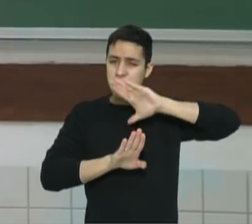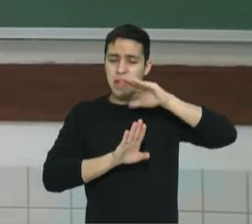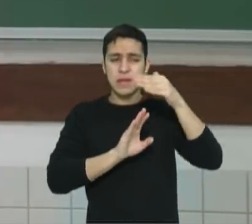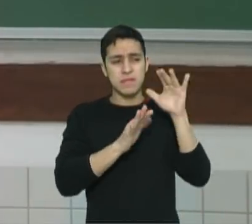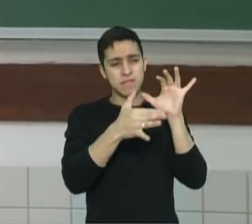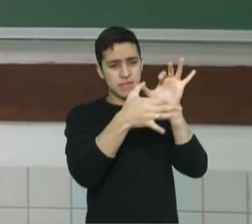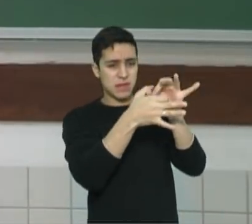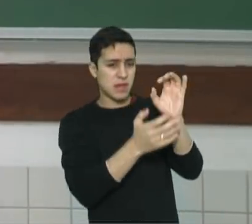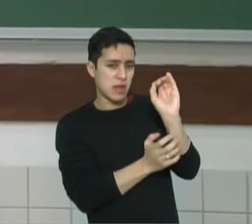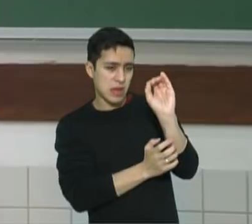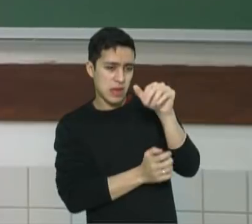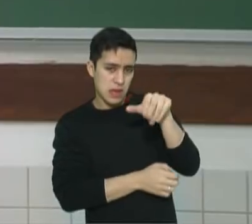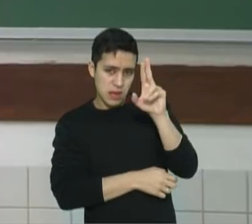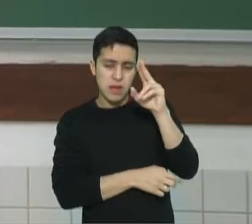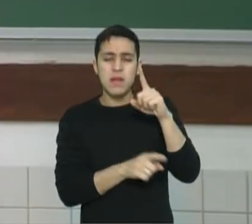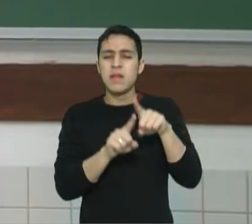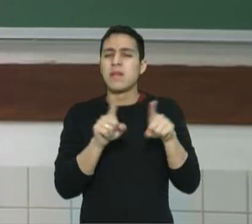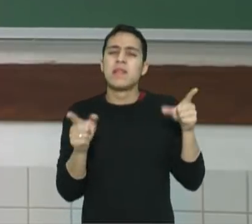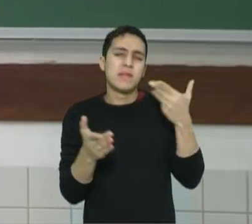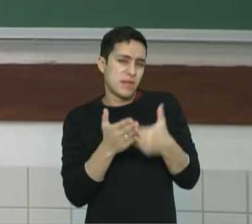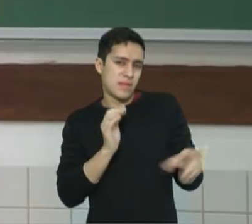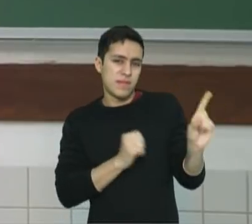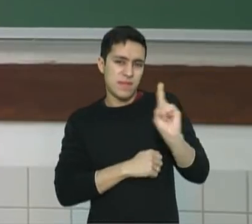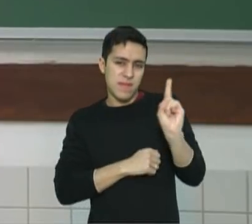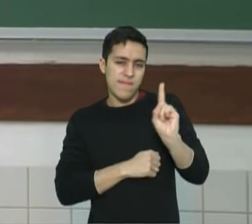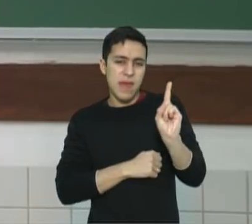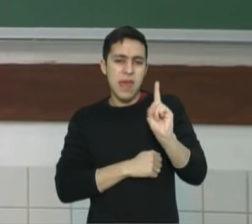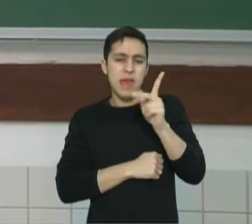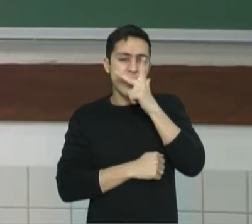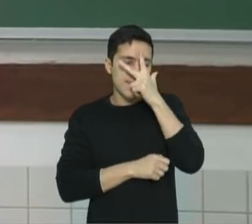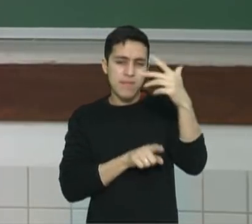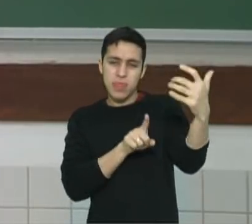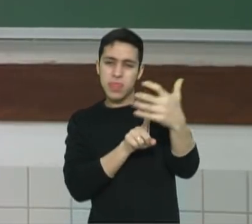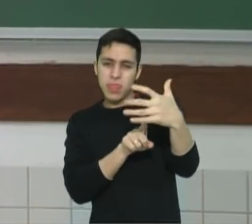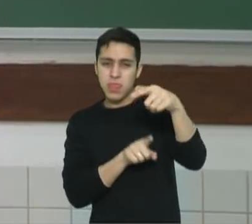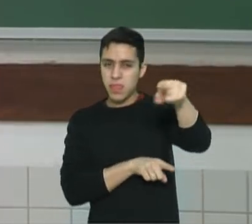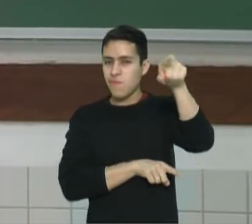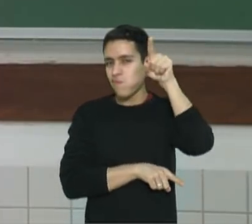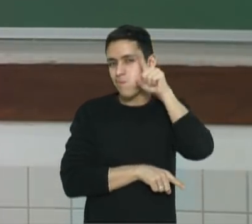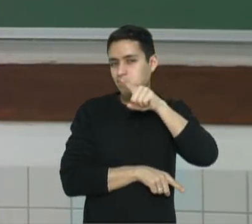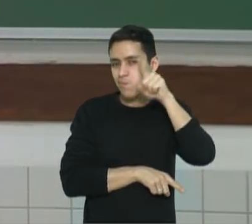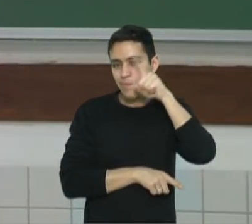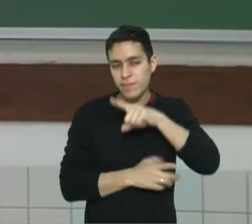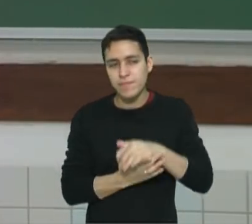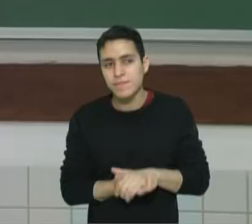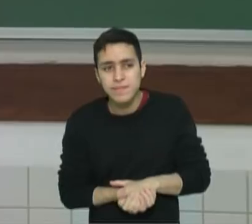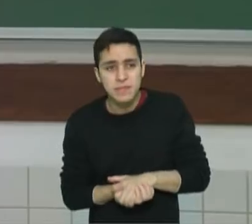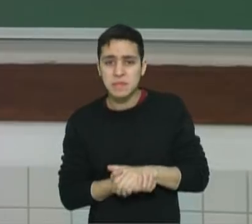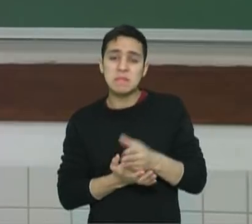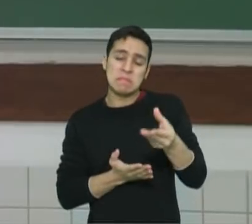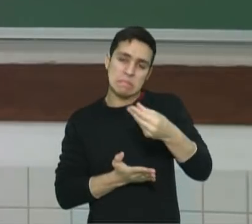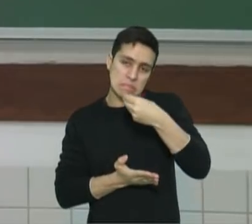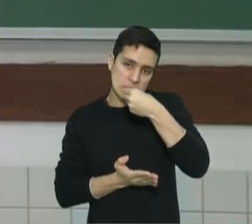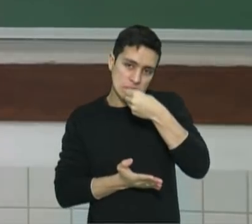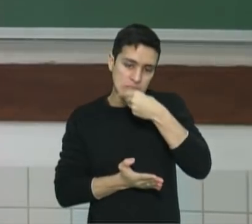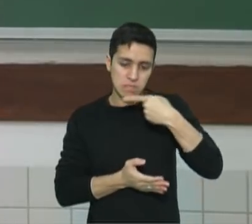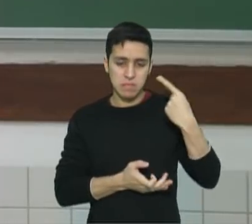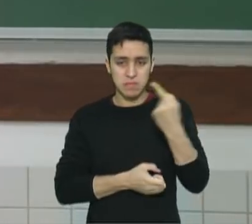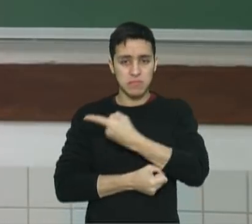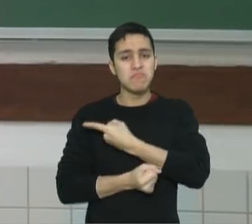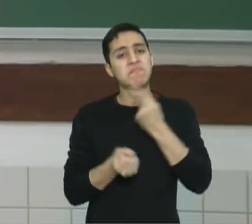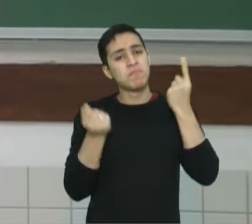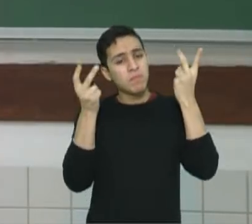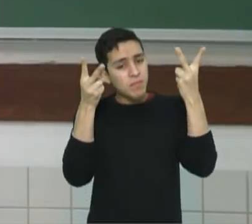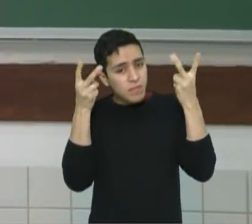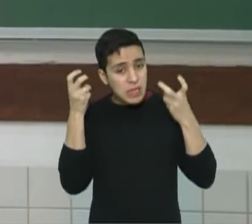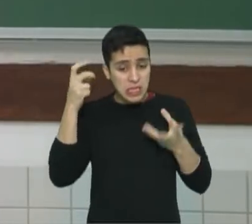ONU, mas que não perde esse viés, essa influência norte-americana. E, logicamente, a gente percebe que